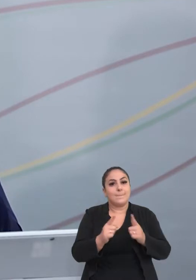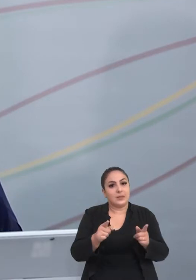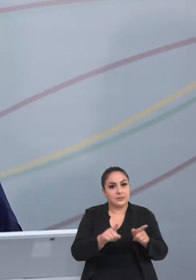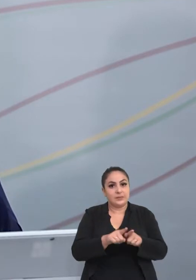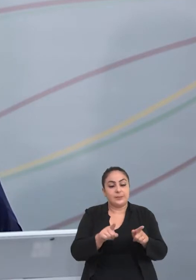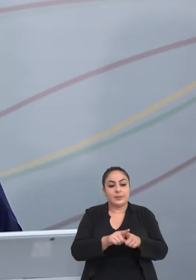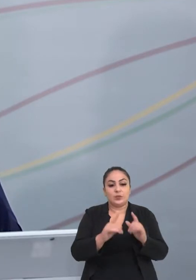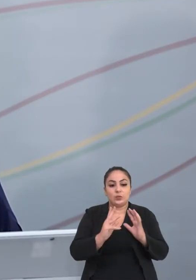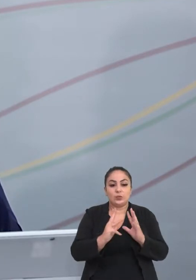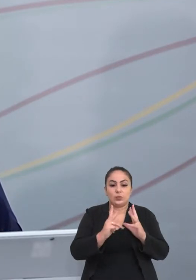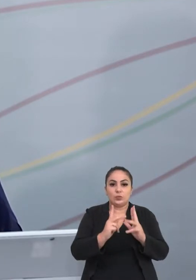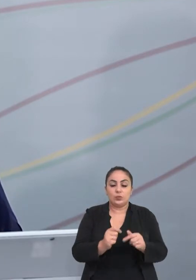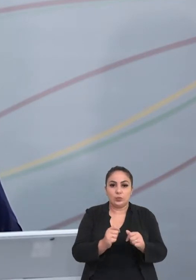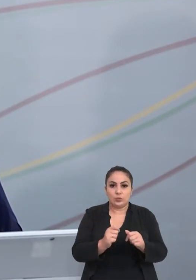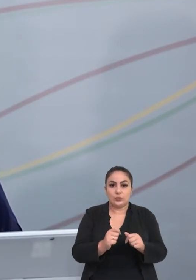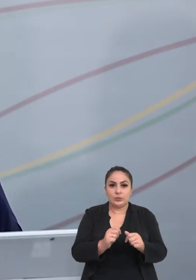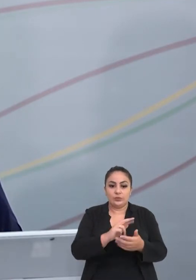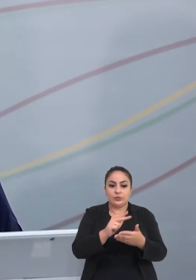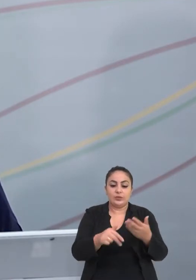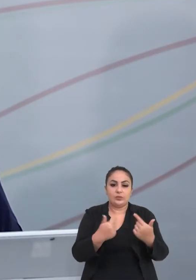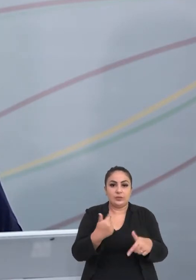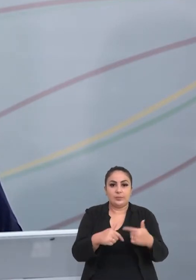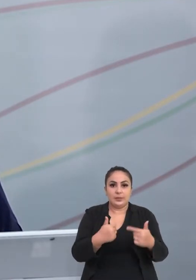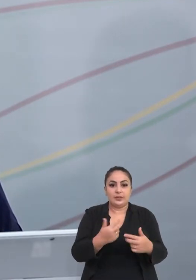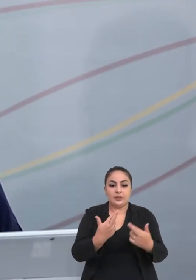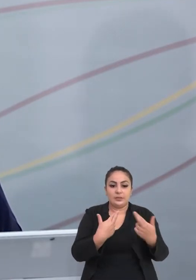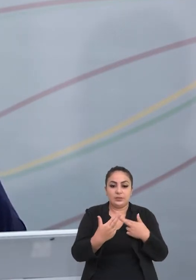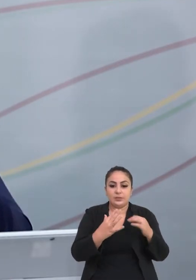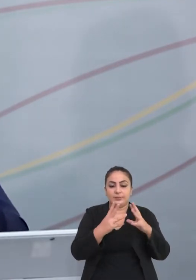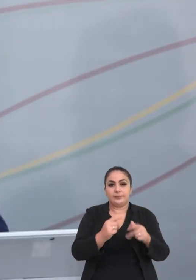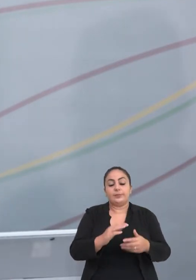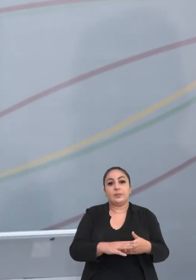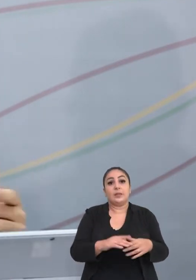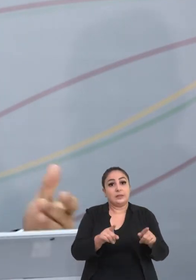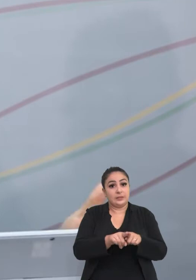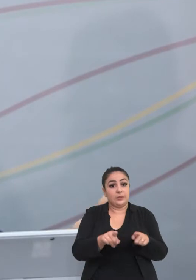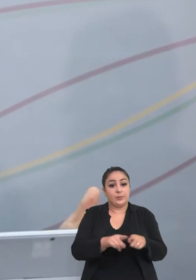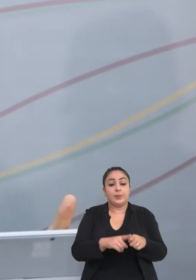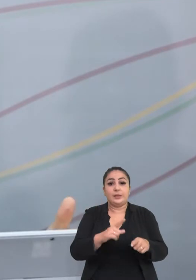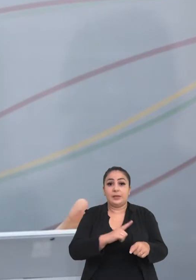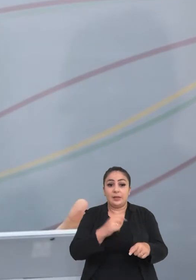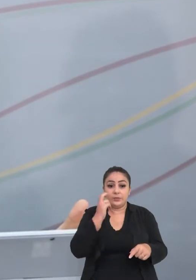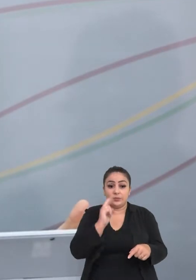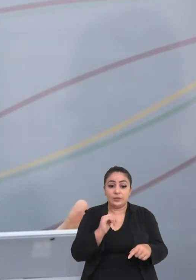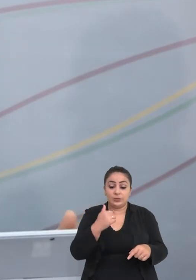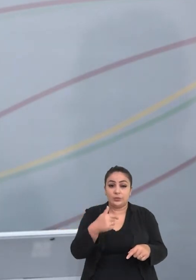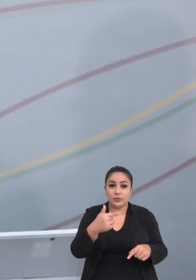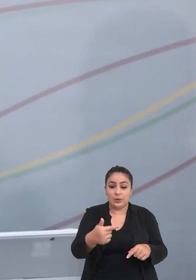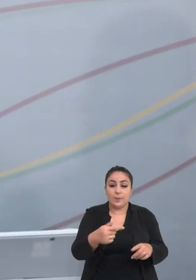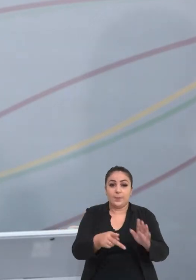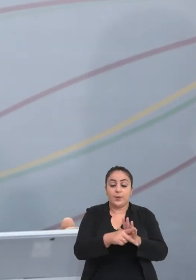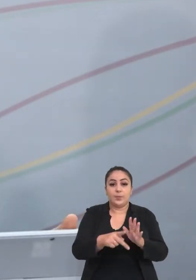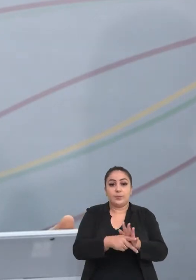mas também uma série de serviços correlacionados. Isso, inclusive, está decidido pelo Supremo